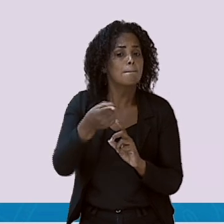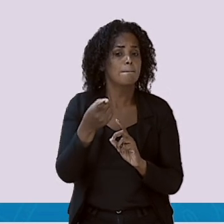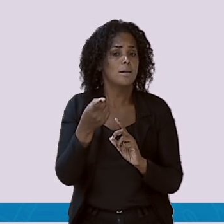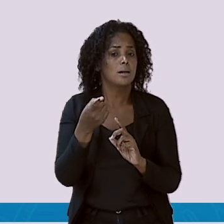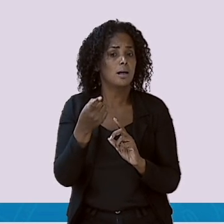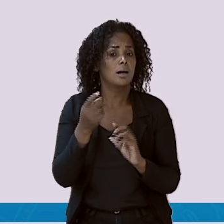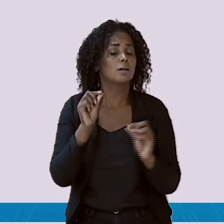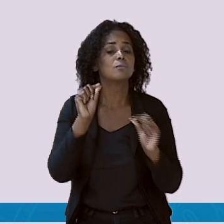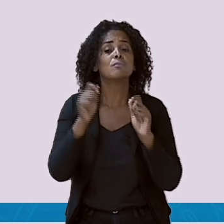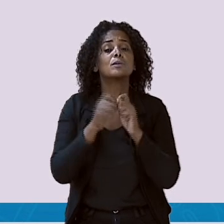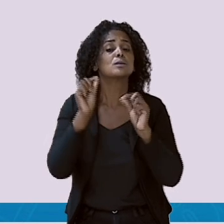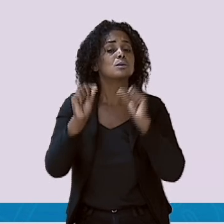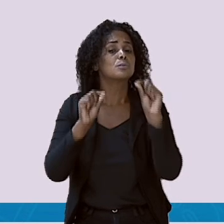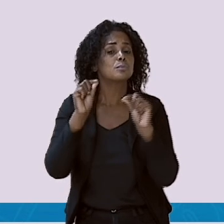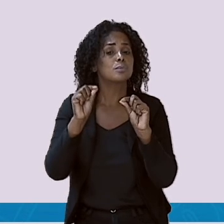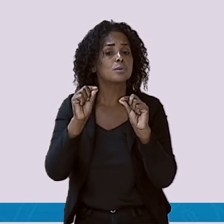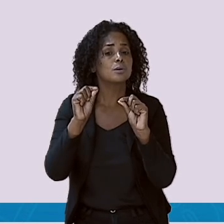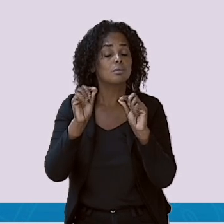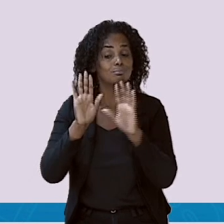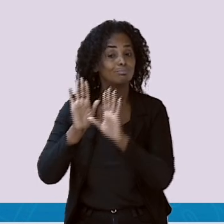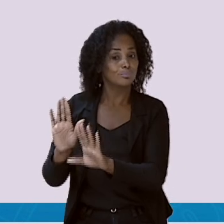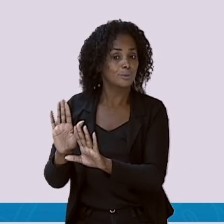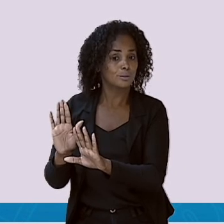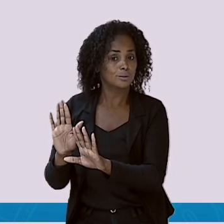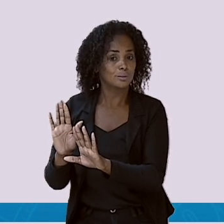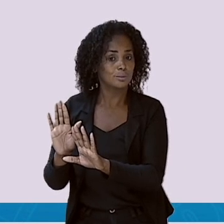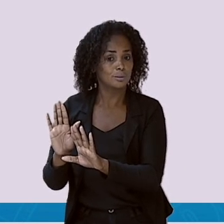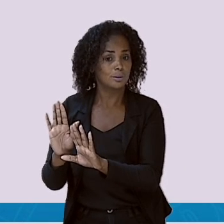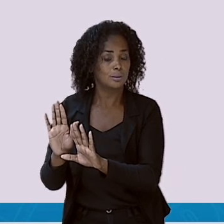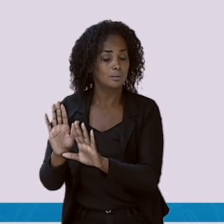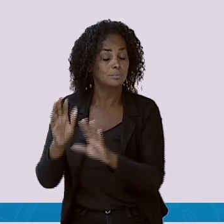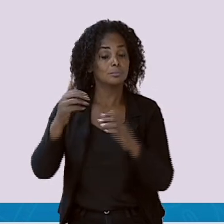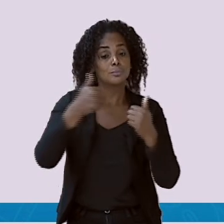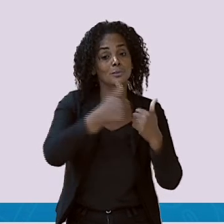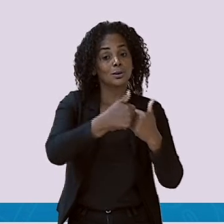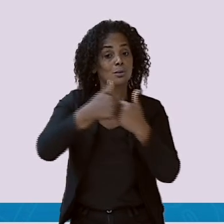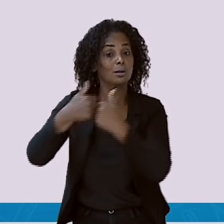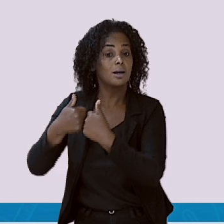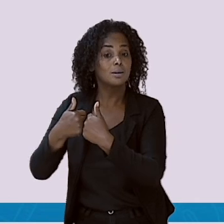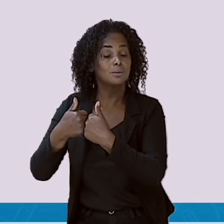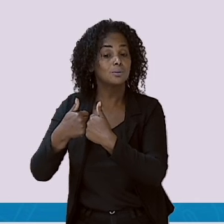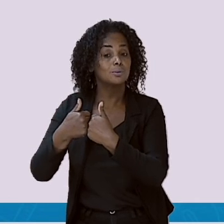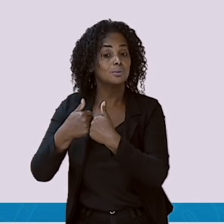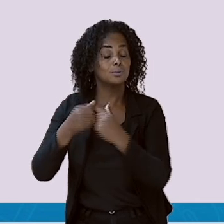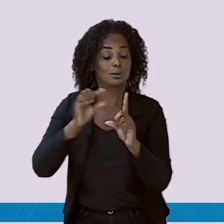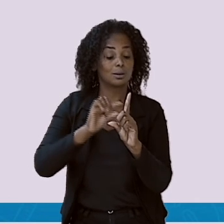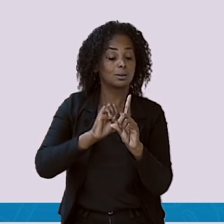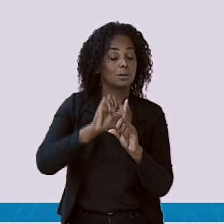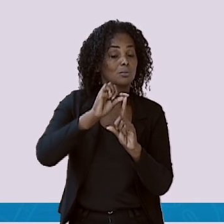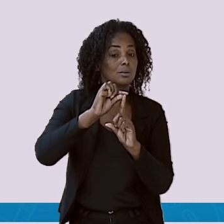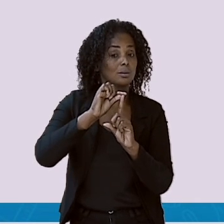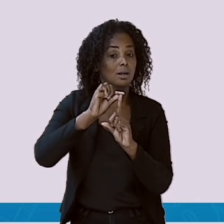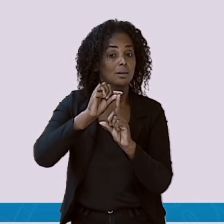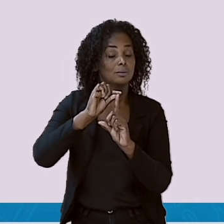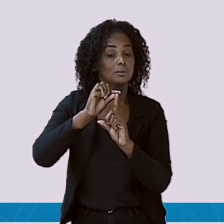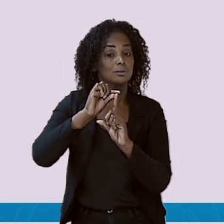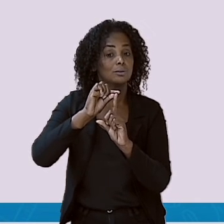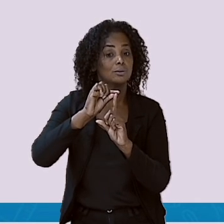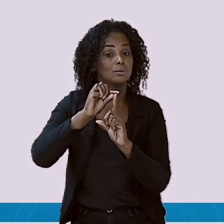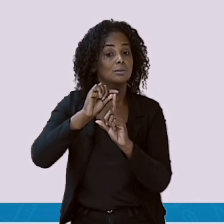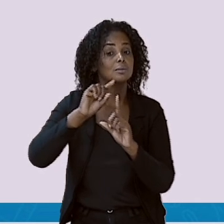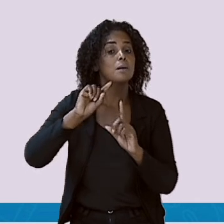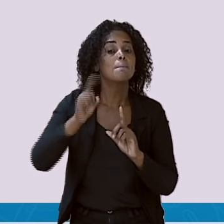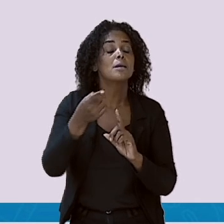conservar. E aí, do lado da minha unidade de milhar, o número 4. O número 4 é menor do que